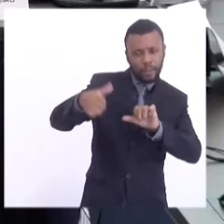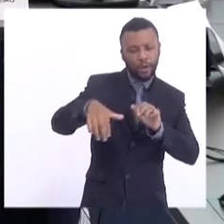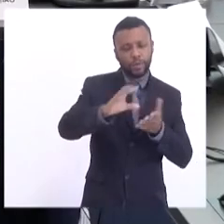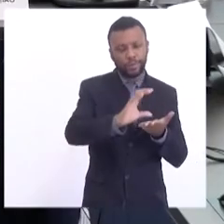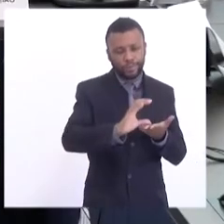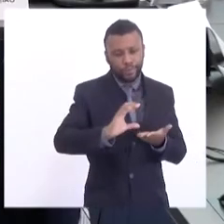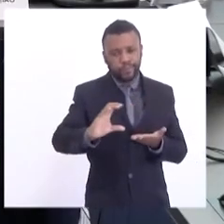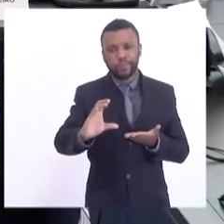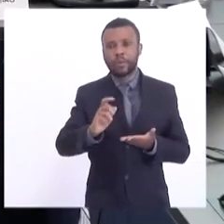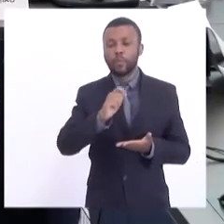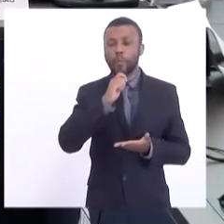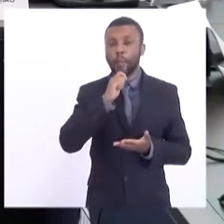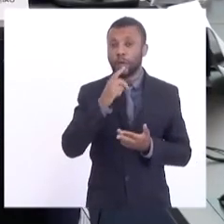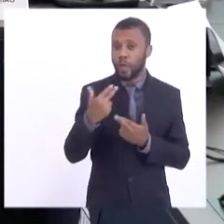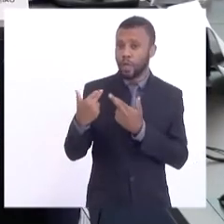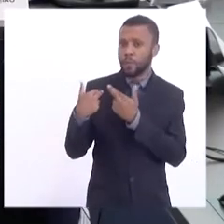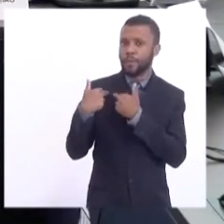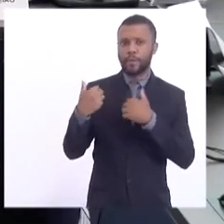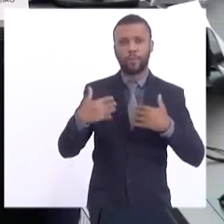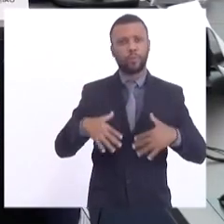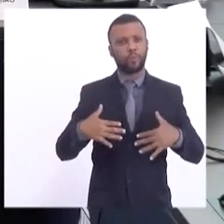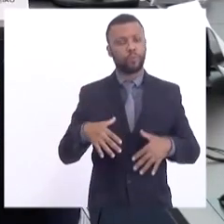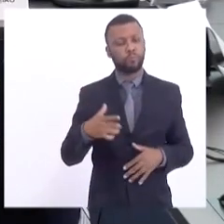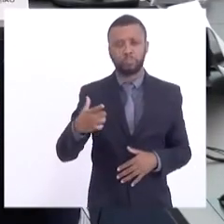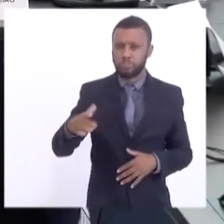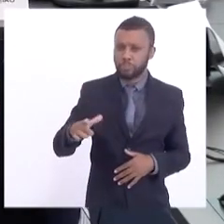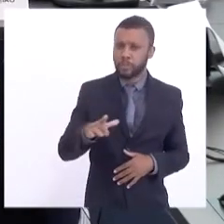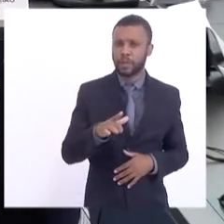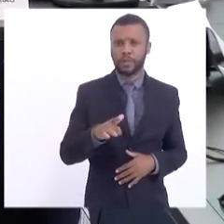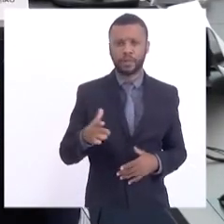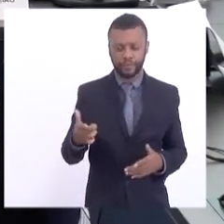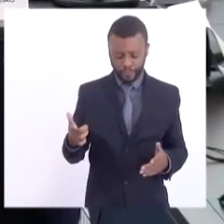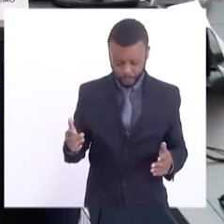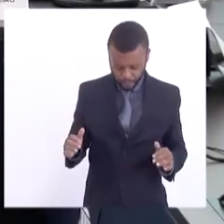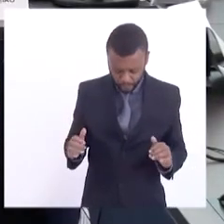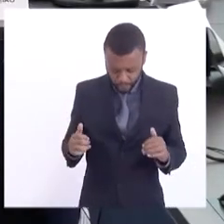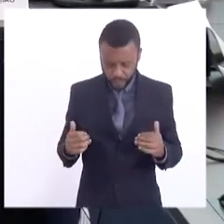não tem durante responsabilidade a mas